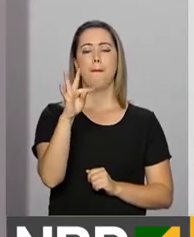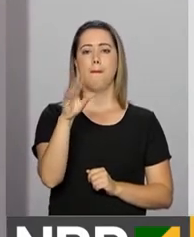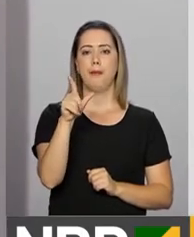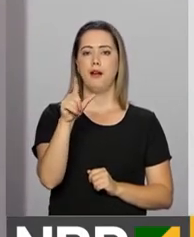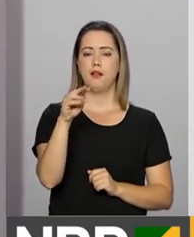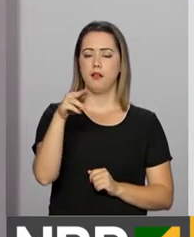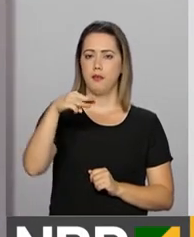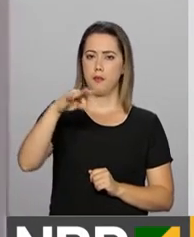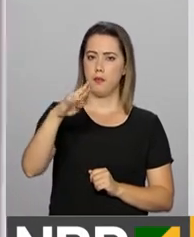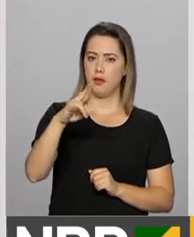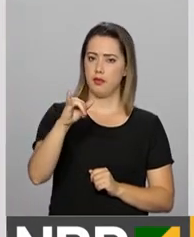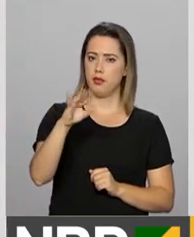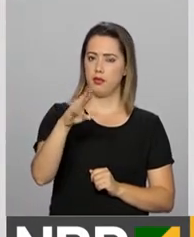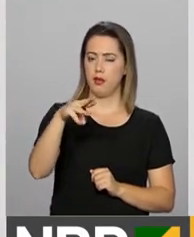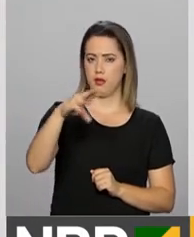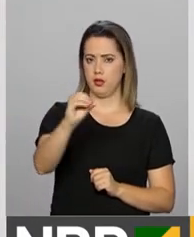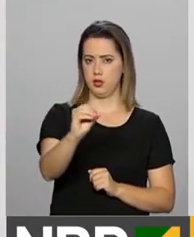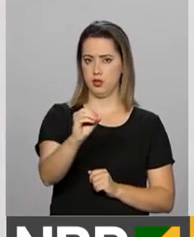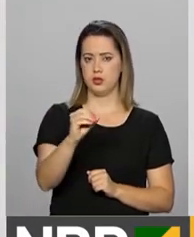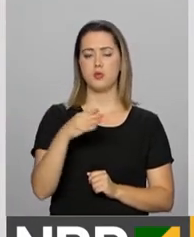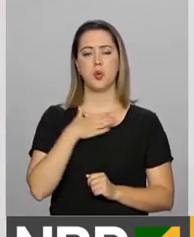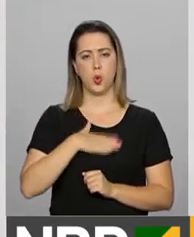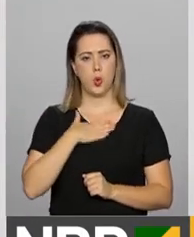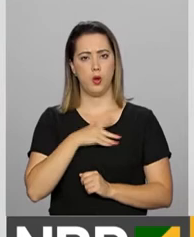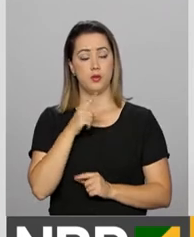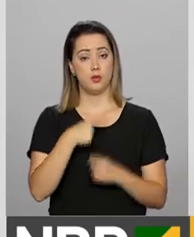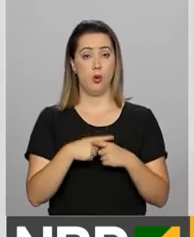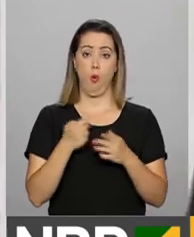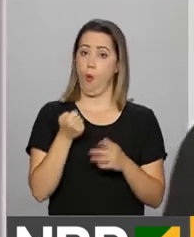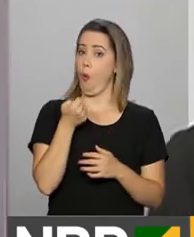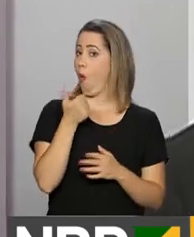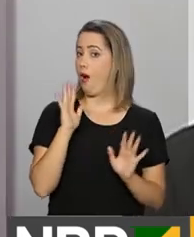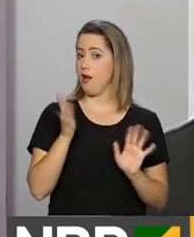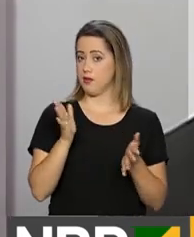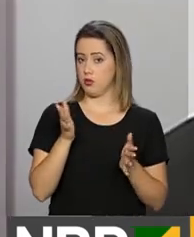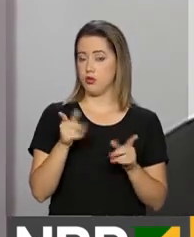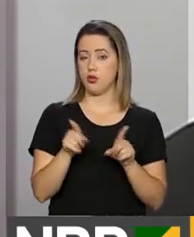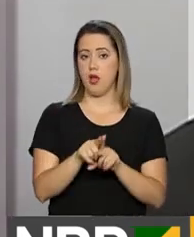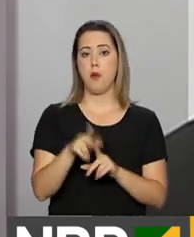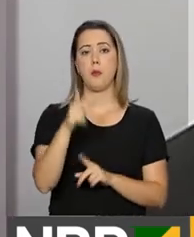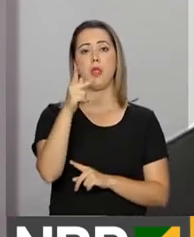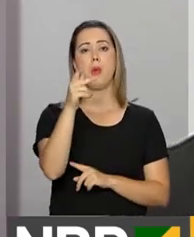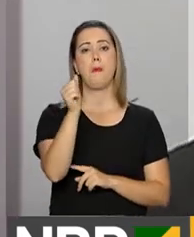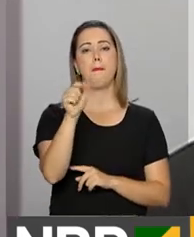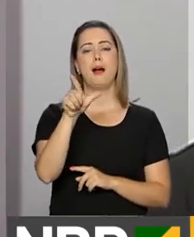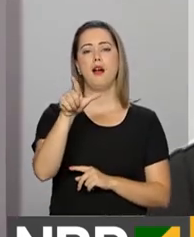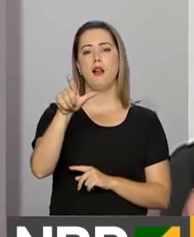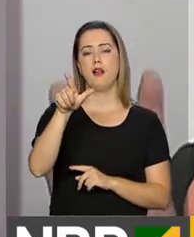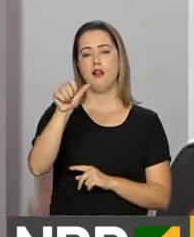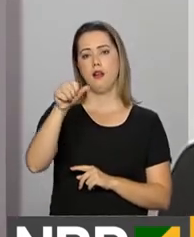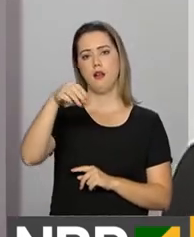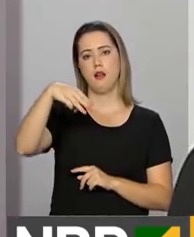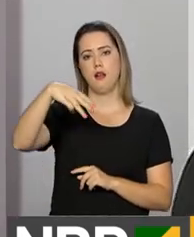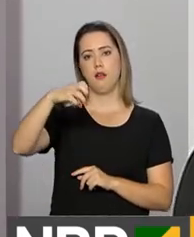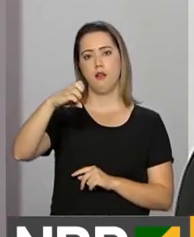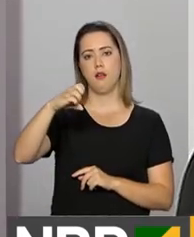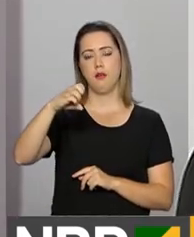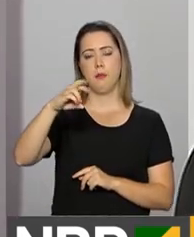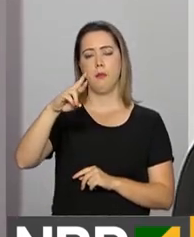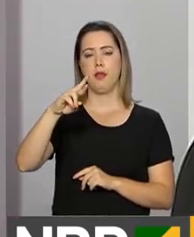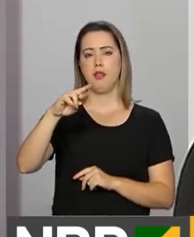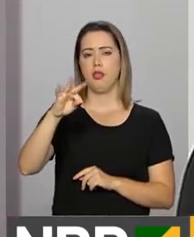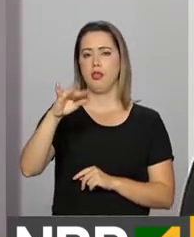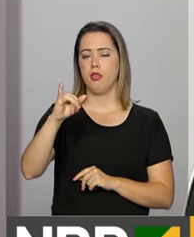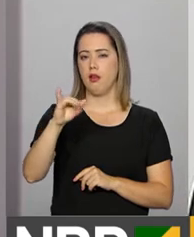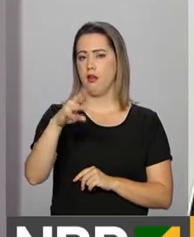nós estamos fazendo quase um press e assista de parlamentarismo eu em várias oportunidades foi três vezes presidente da câmara